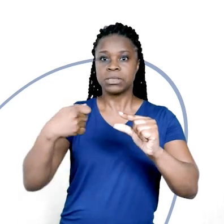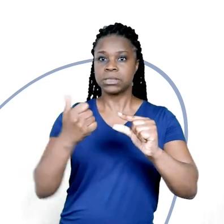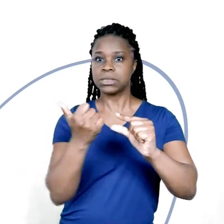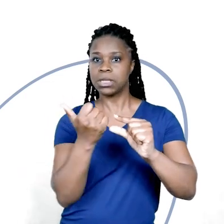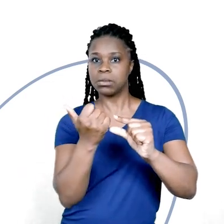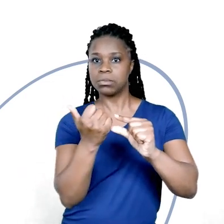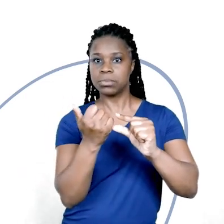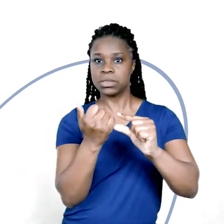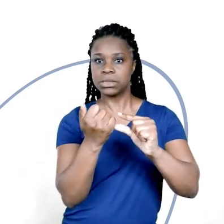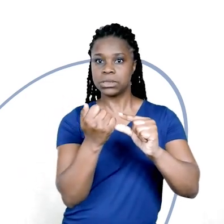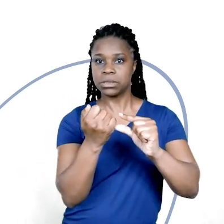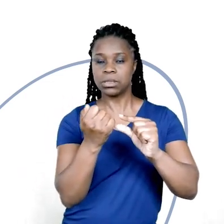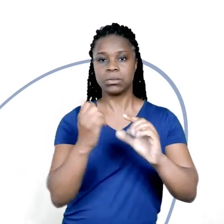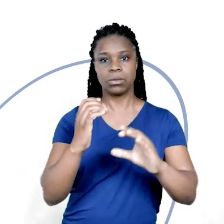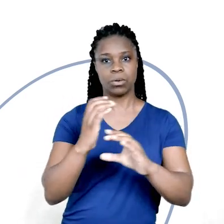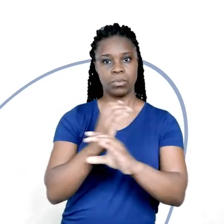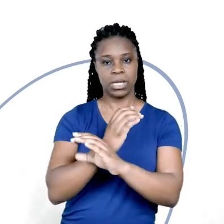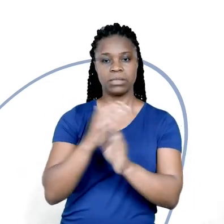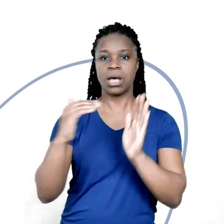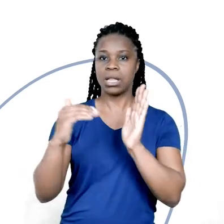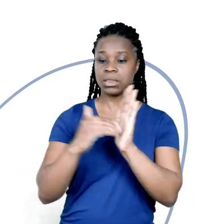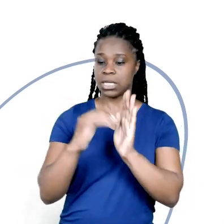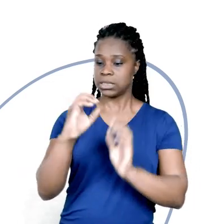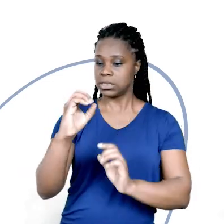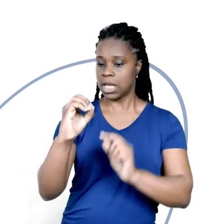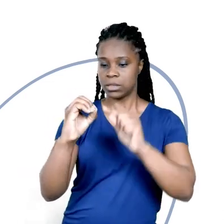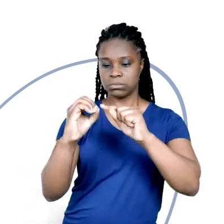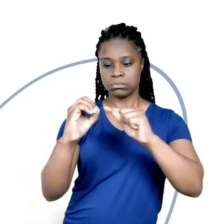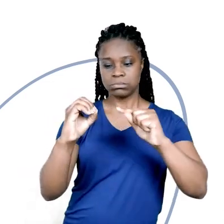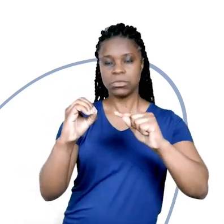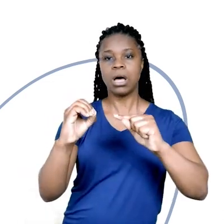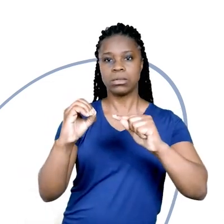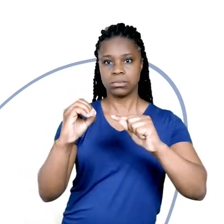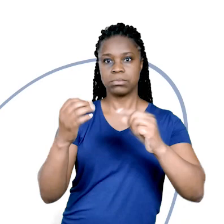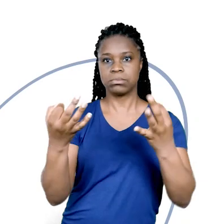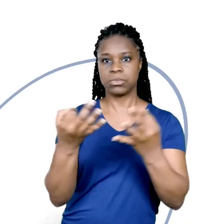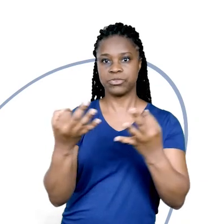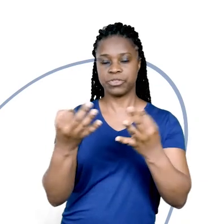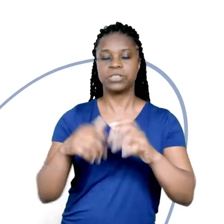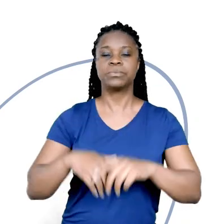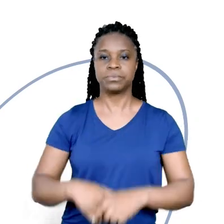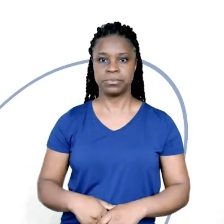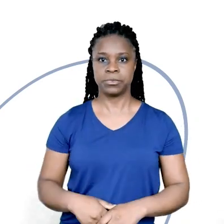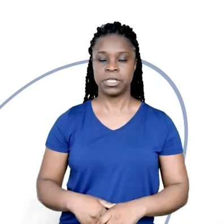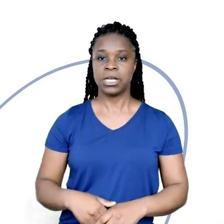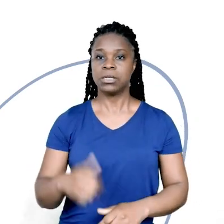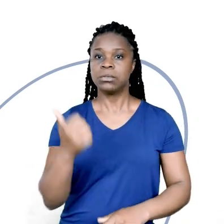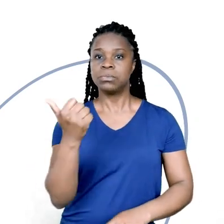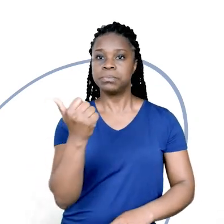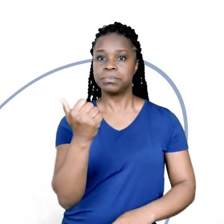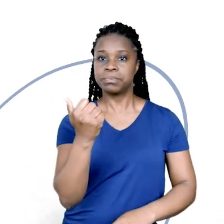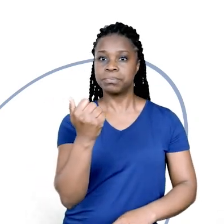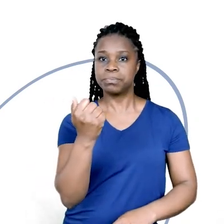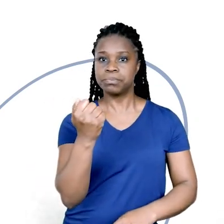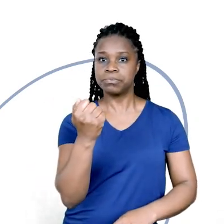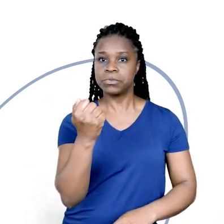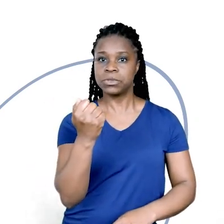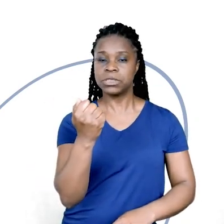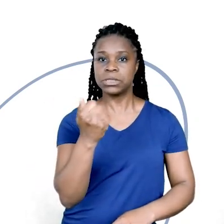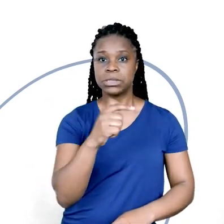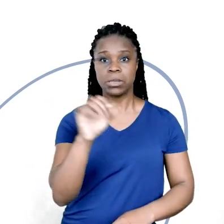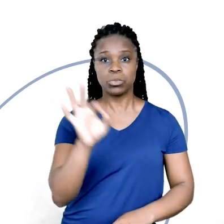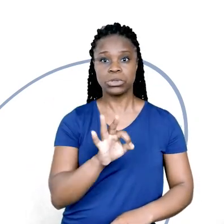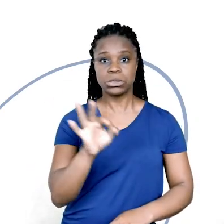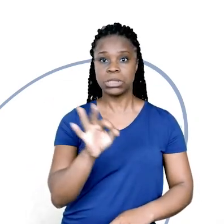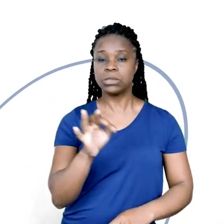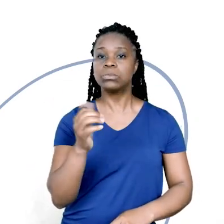botão injetor completamente, até que o zero se alinhe ao indicador. Mantenha o botão injetor totalmente